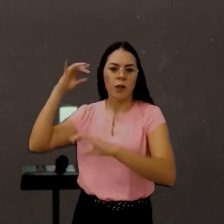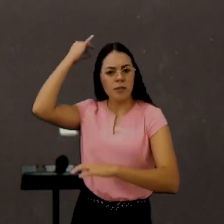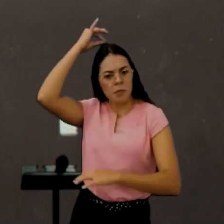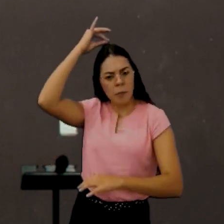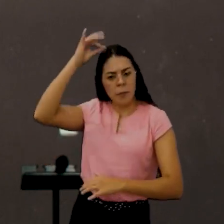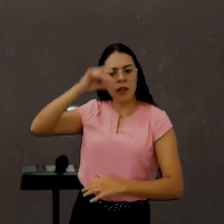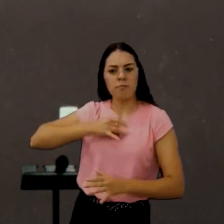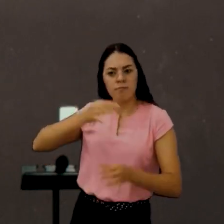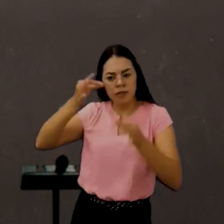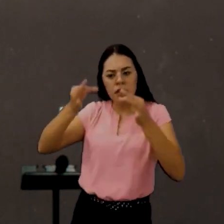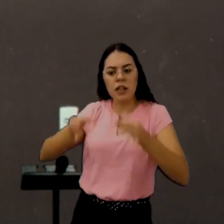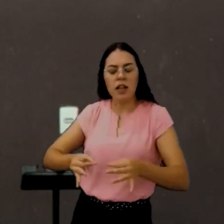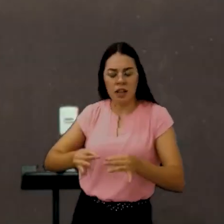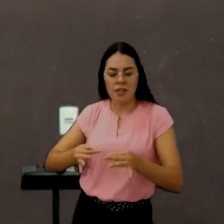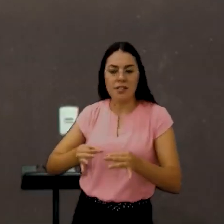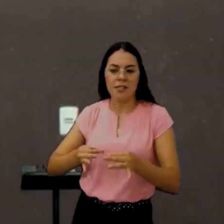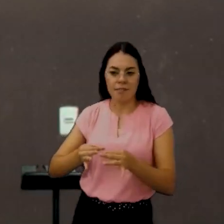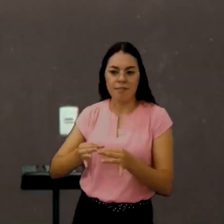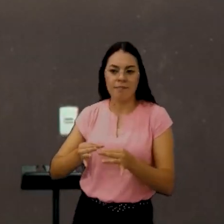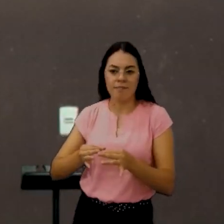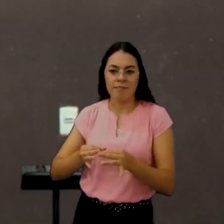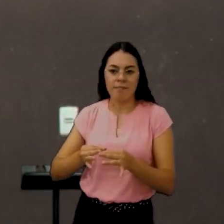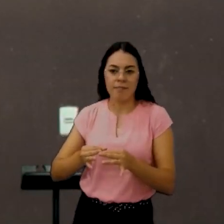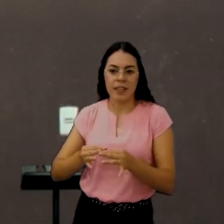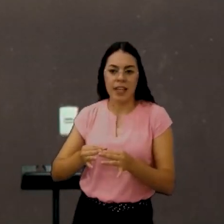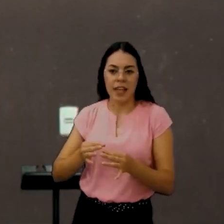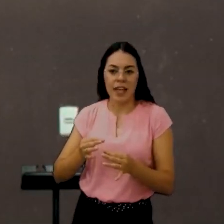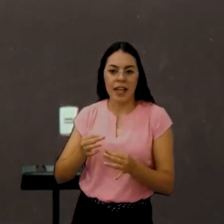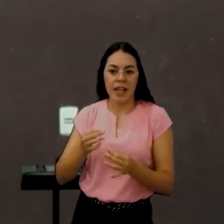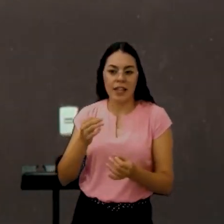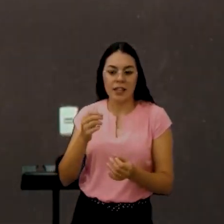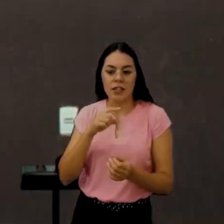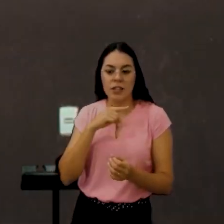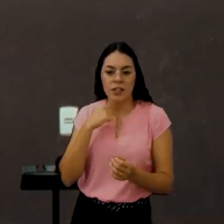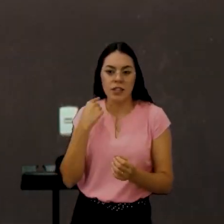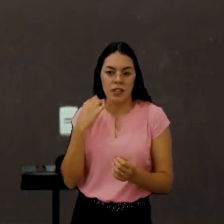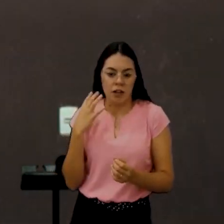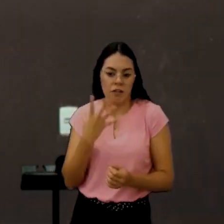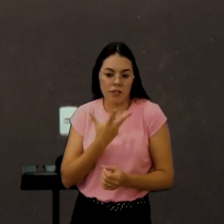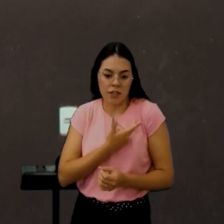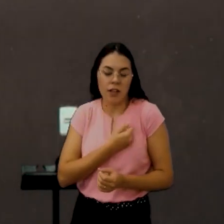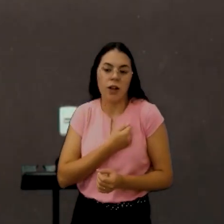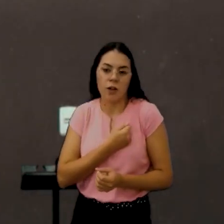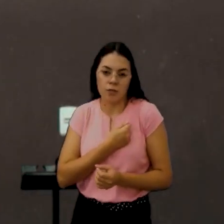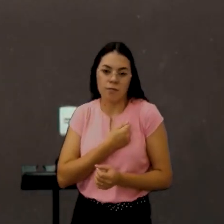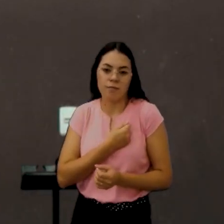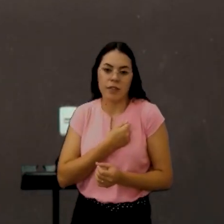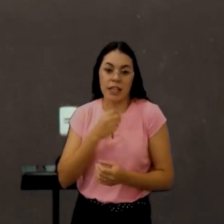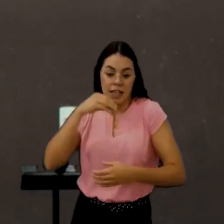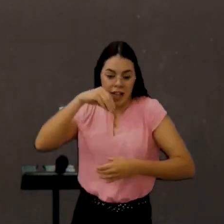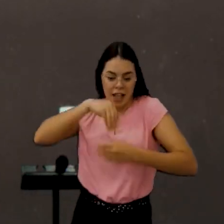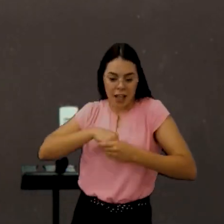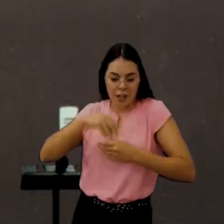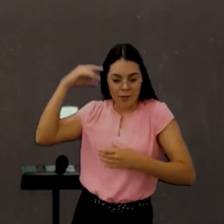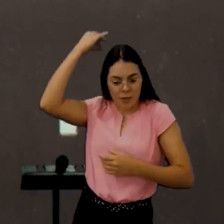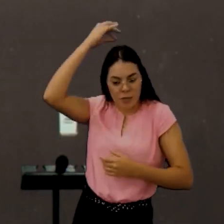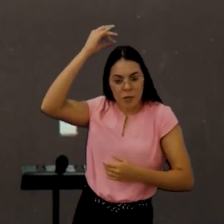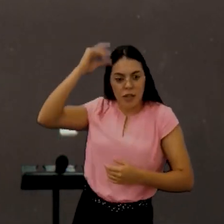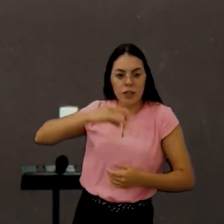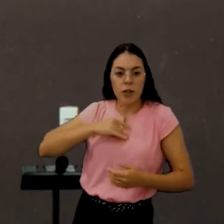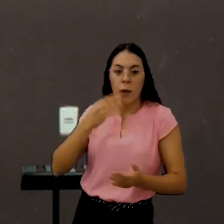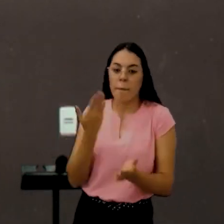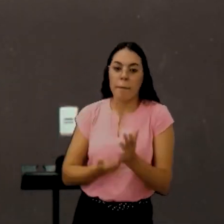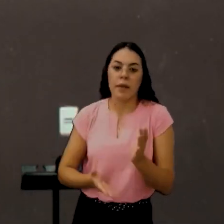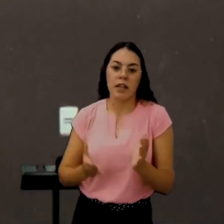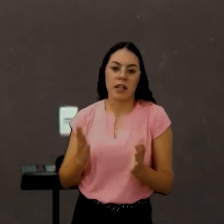dá certeza de que a dívida foi paga e que por ele estar dentro de você, você não perderá